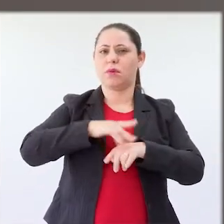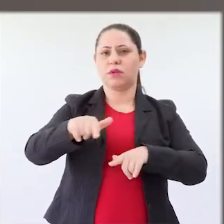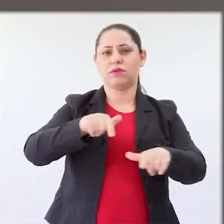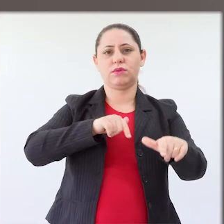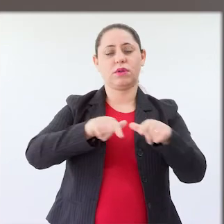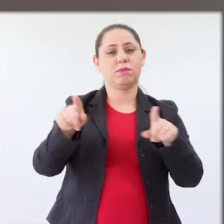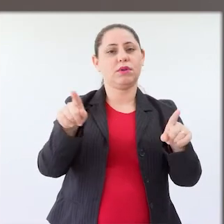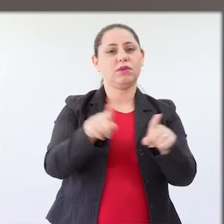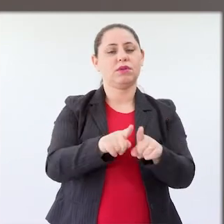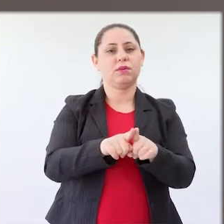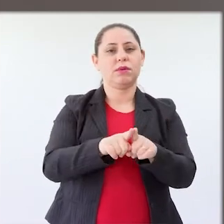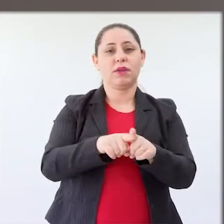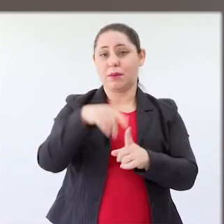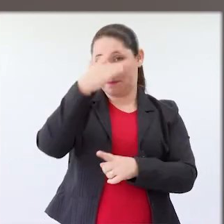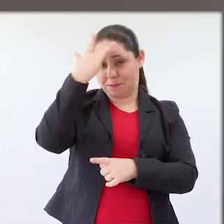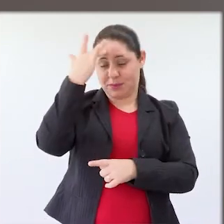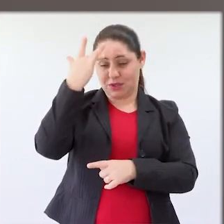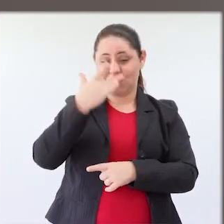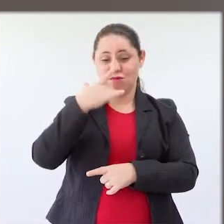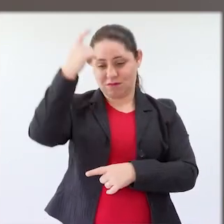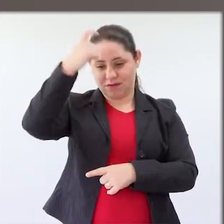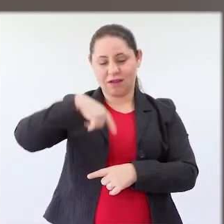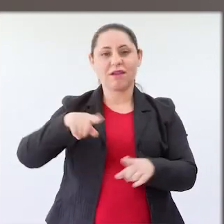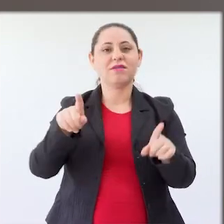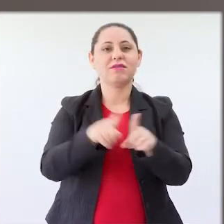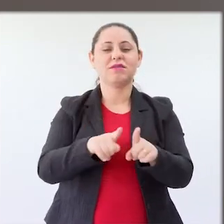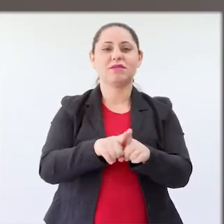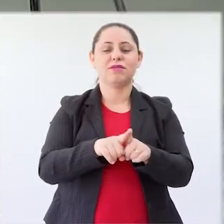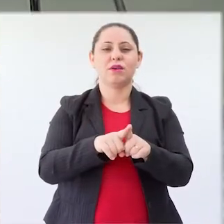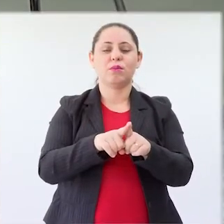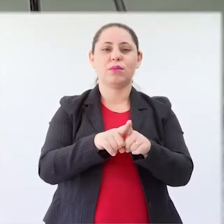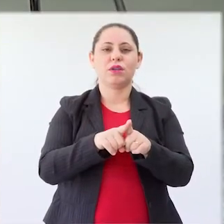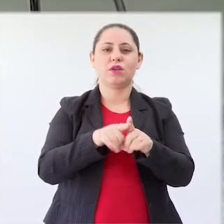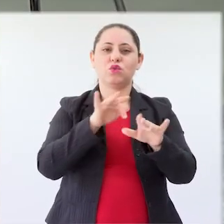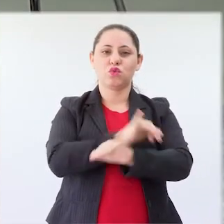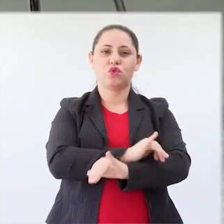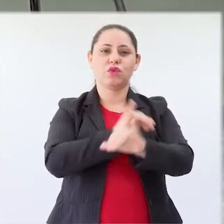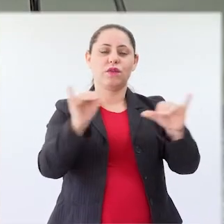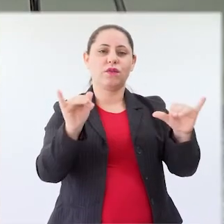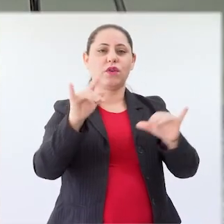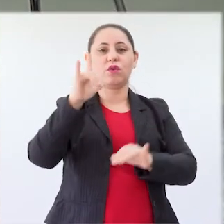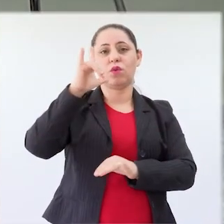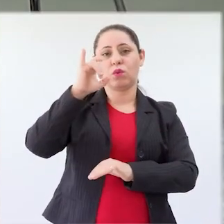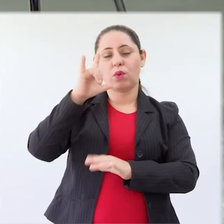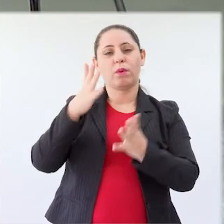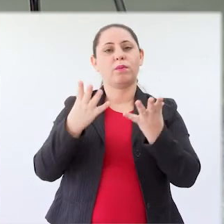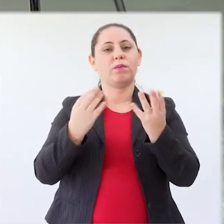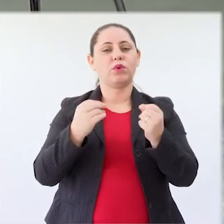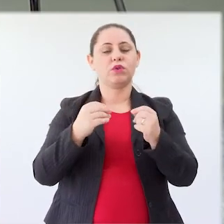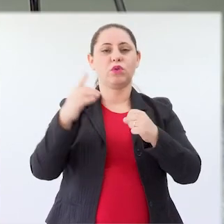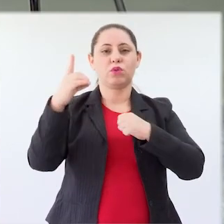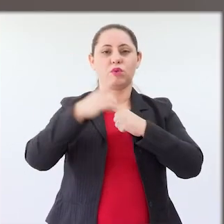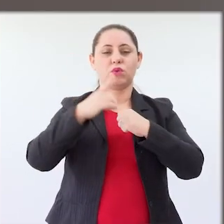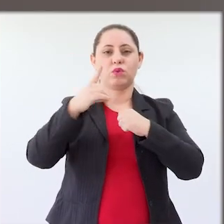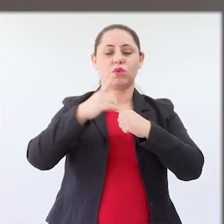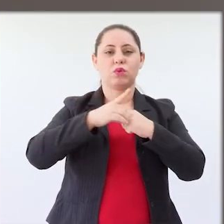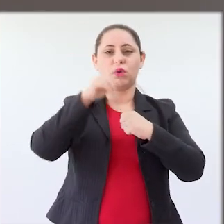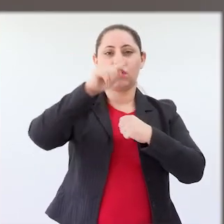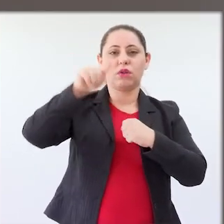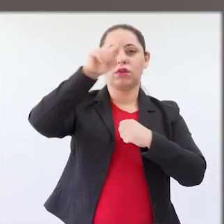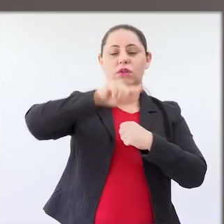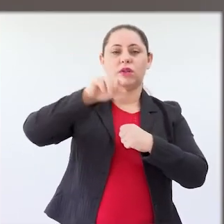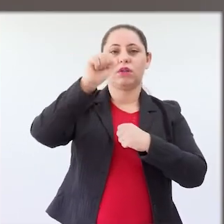quiser conhecer mais um pouquinho do meu trabalho e da minha pessoa também, eu divulgo bastante no meu Instagram, que